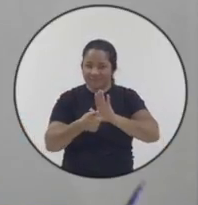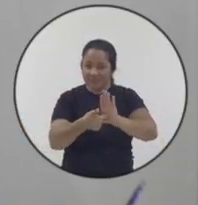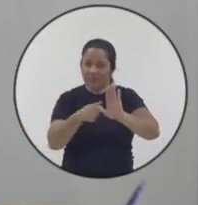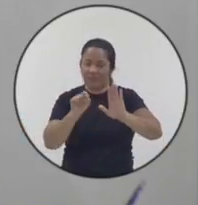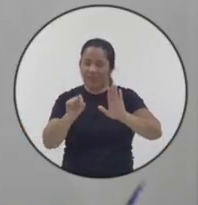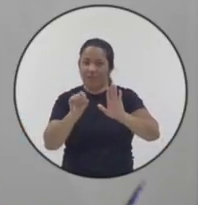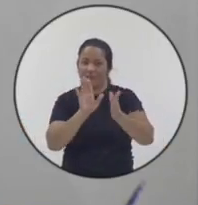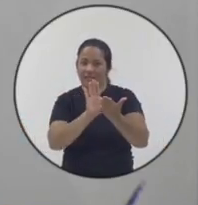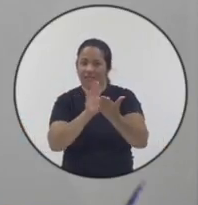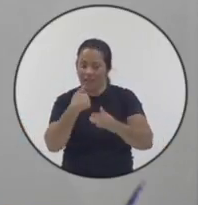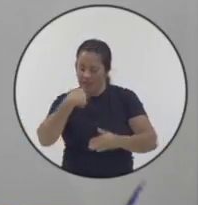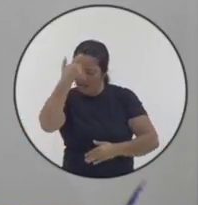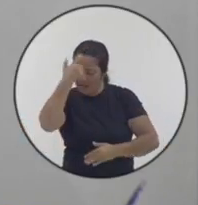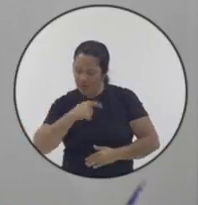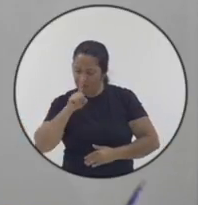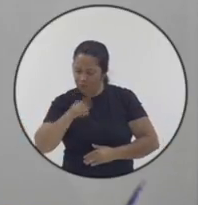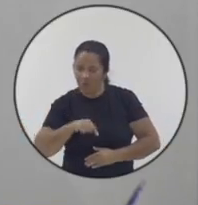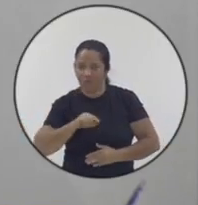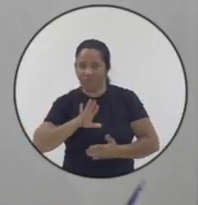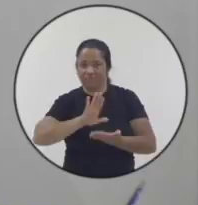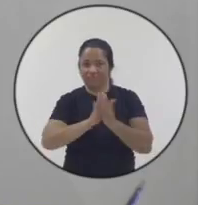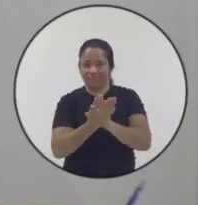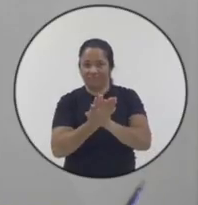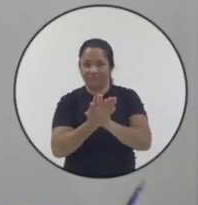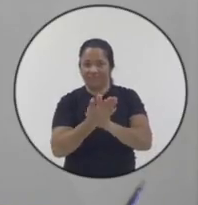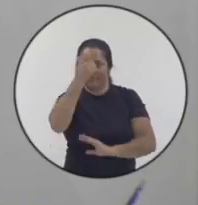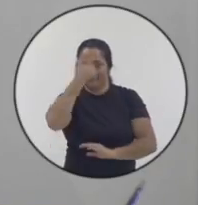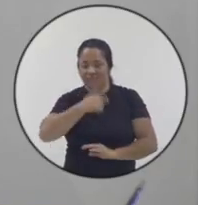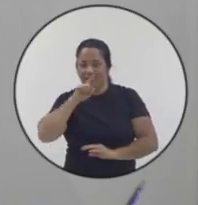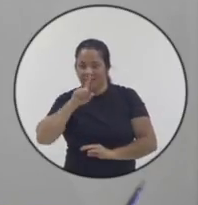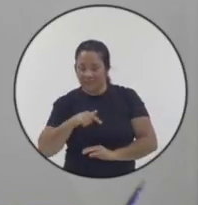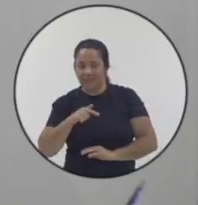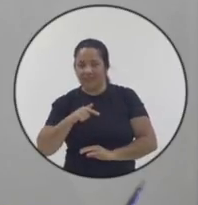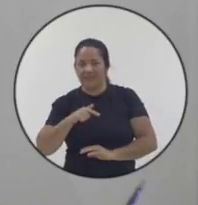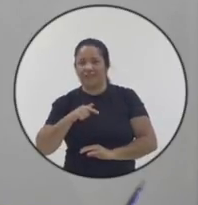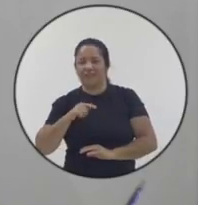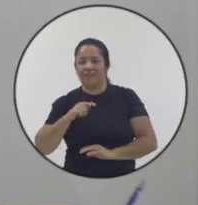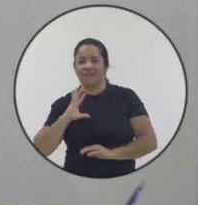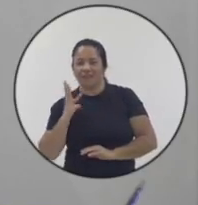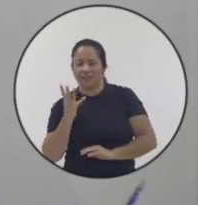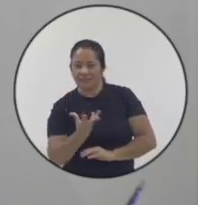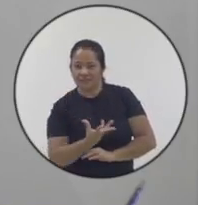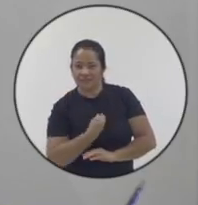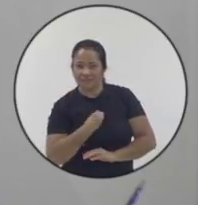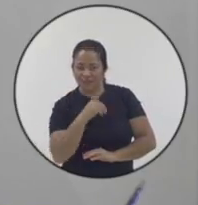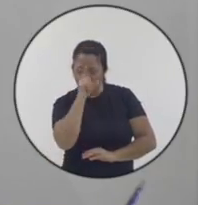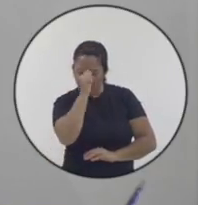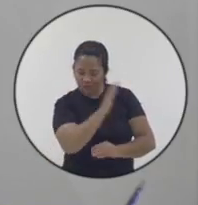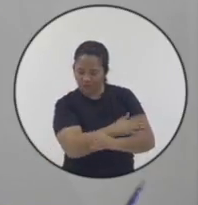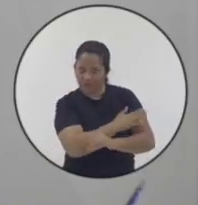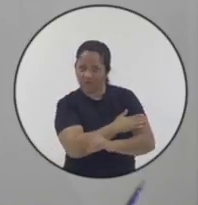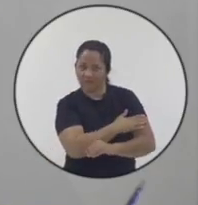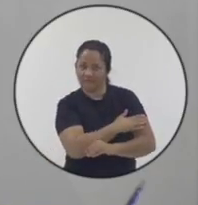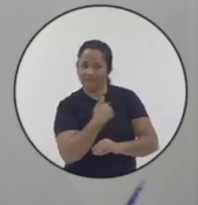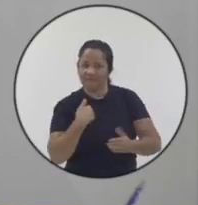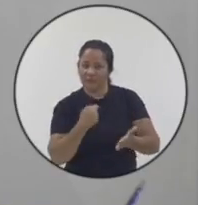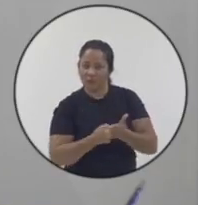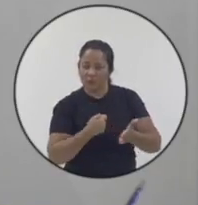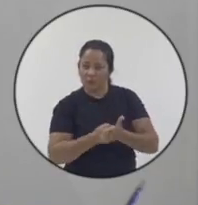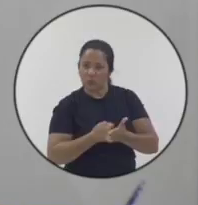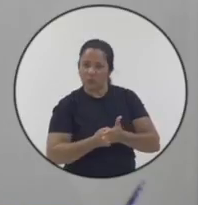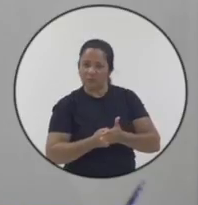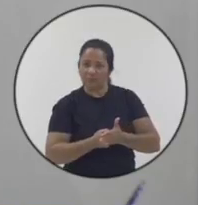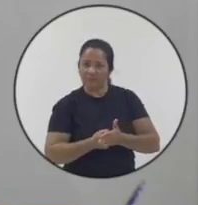ser travesti, ser transexual nesse país, tão violento e tão transfóbico contra essas pessoas, se nesse país essas pessoas se